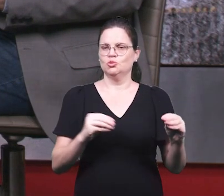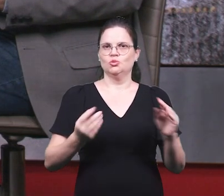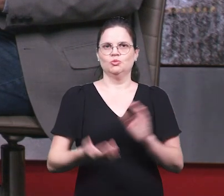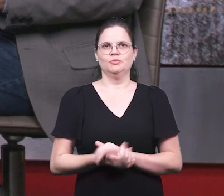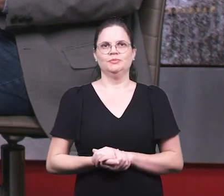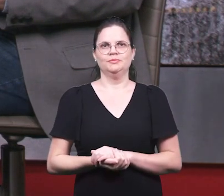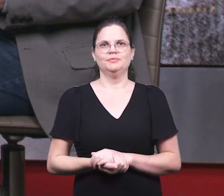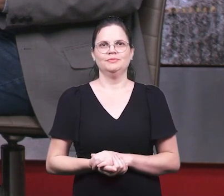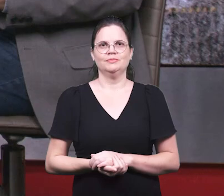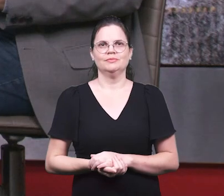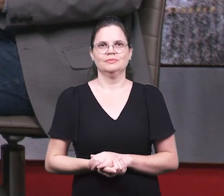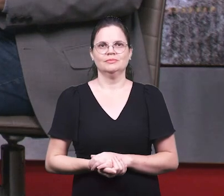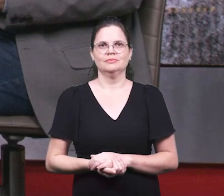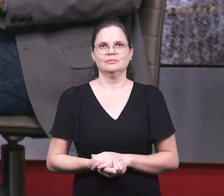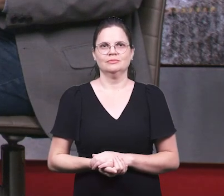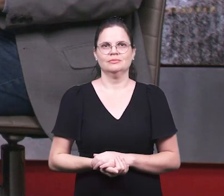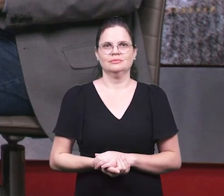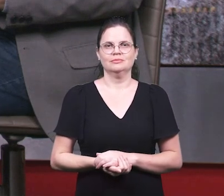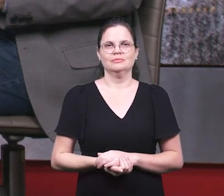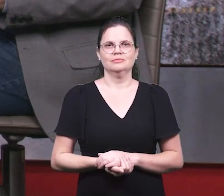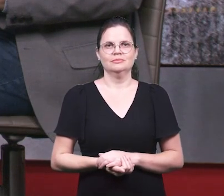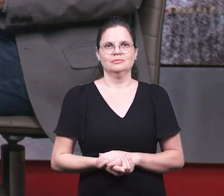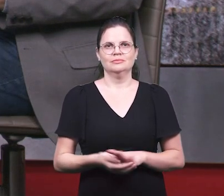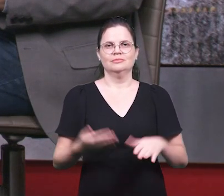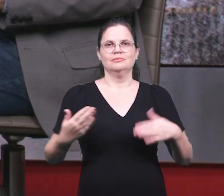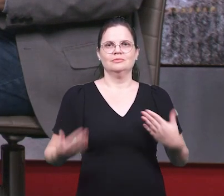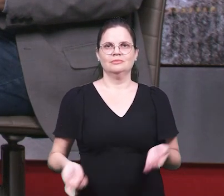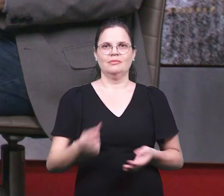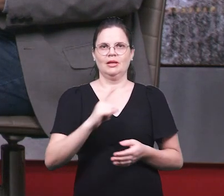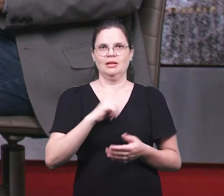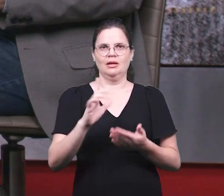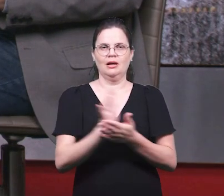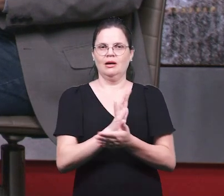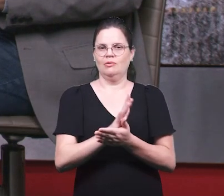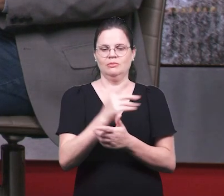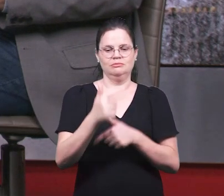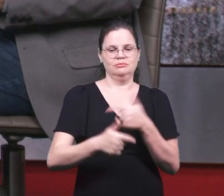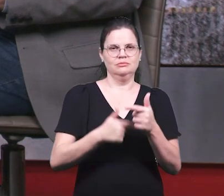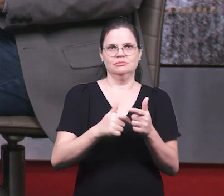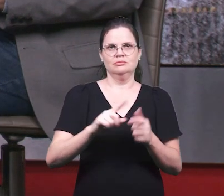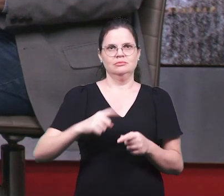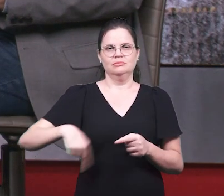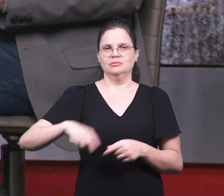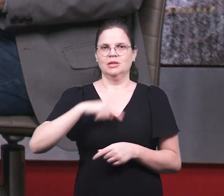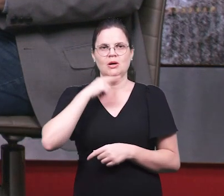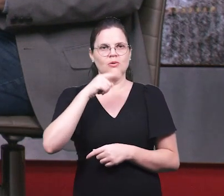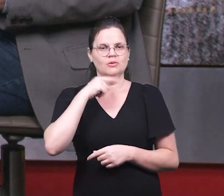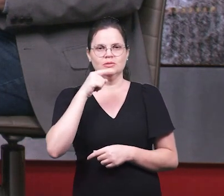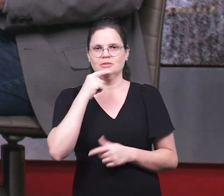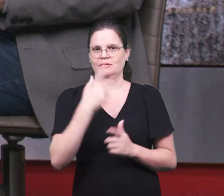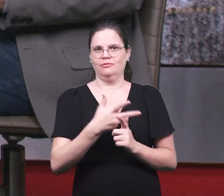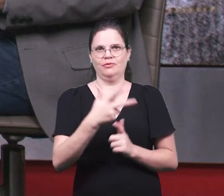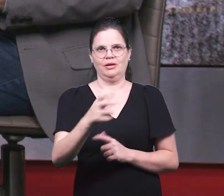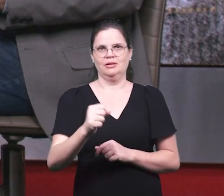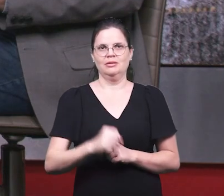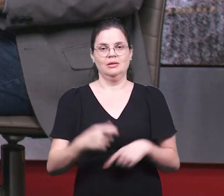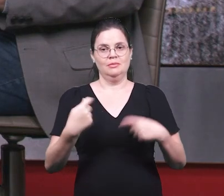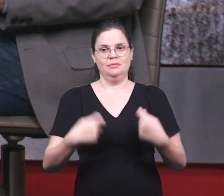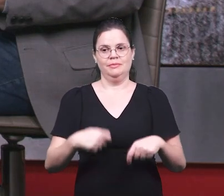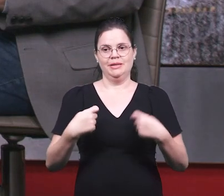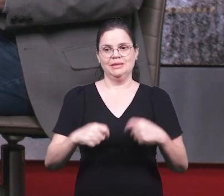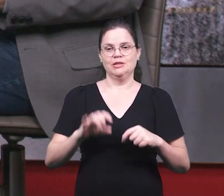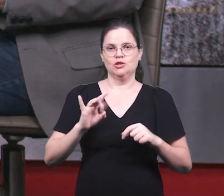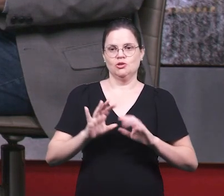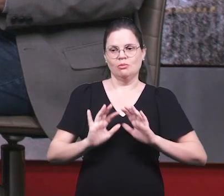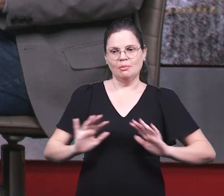o Cristo, né? E tem batalhas, né, irmãos, que nós não conseguimos vencer. Às vezes a gente fica rodeando, mas